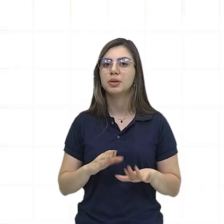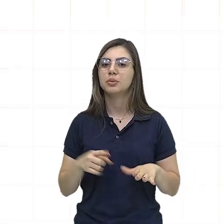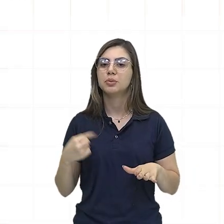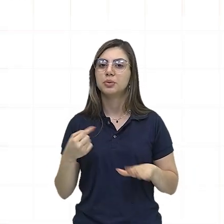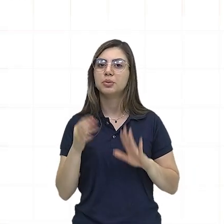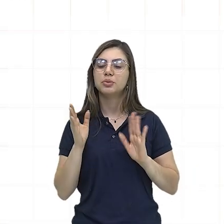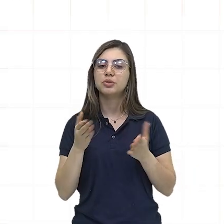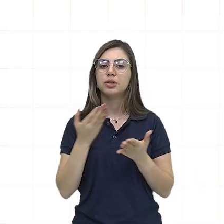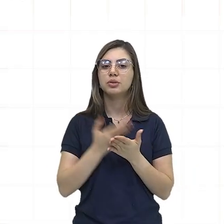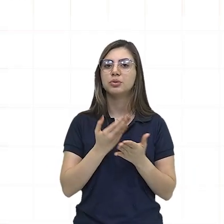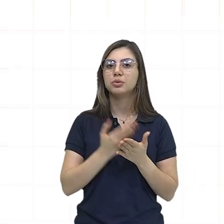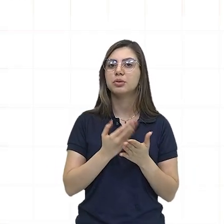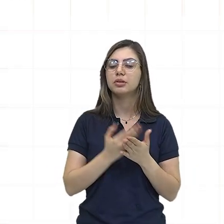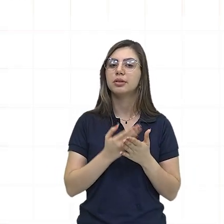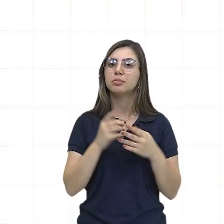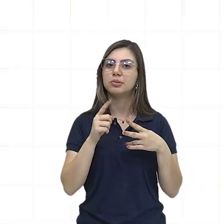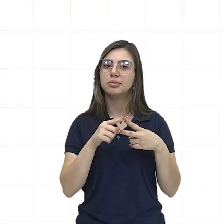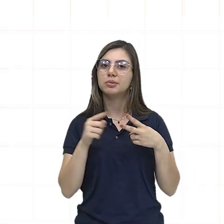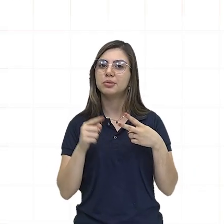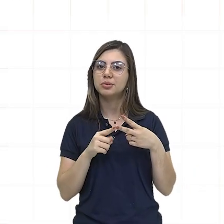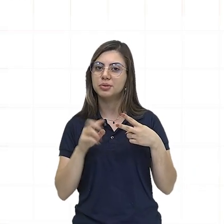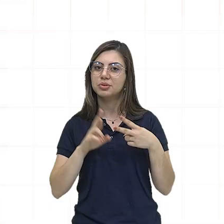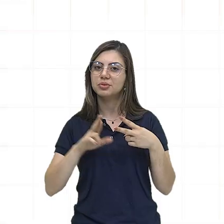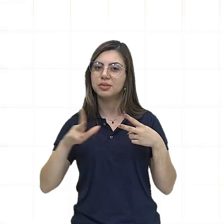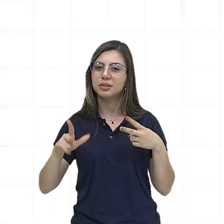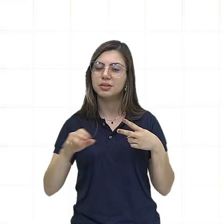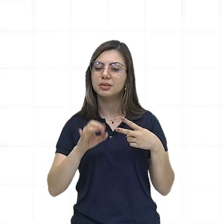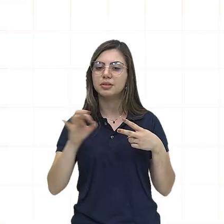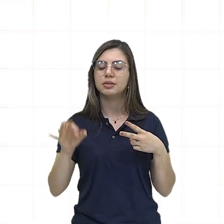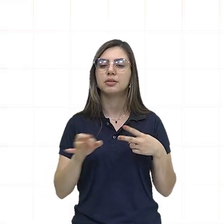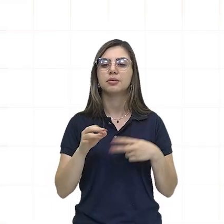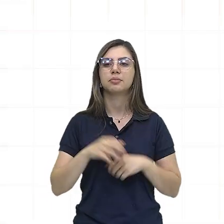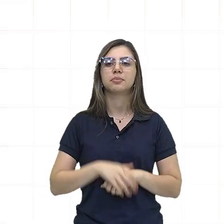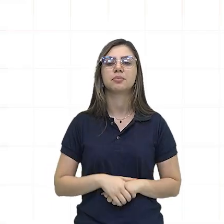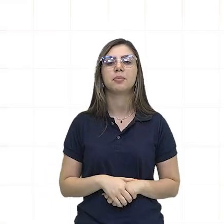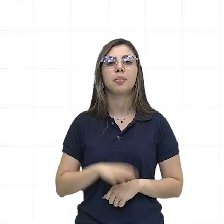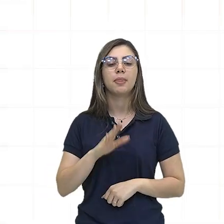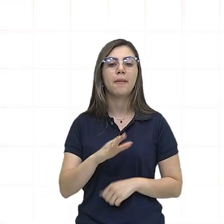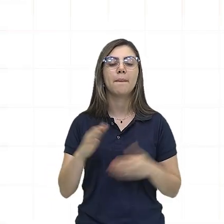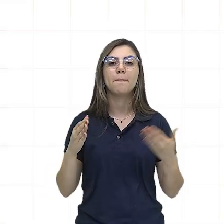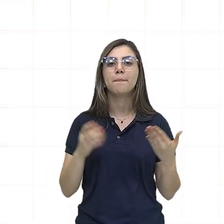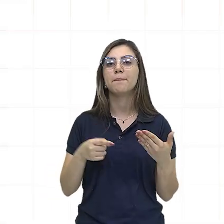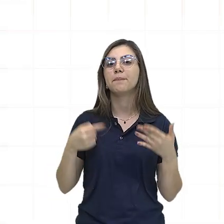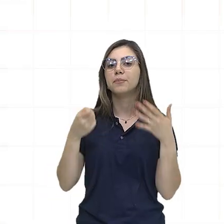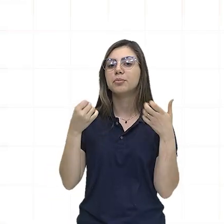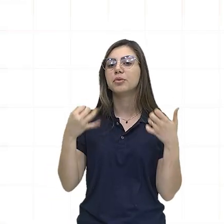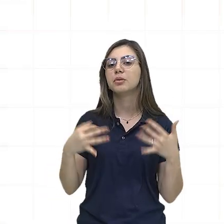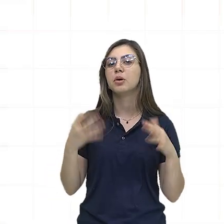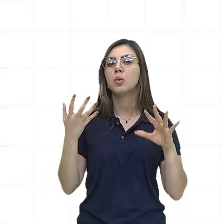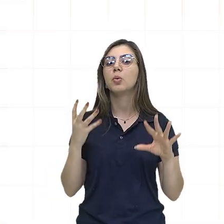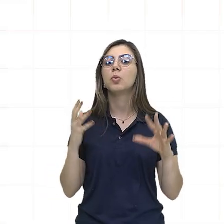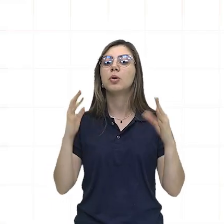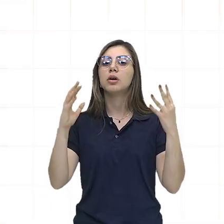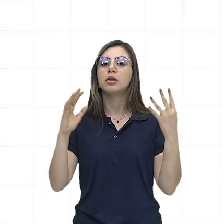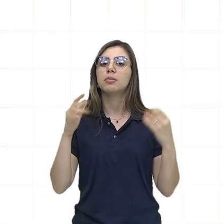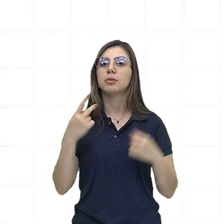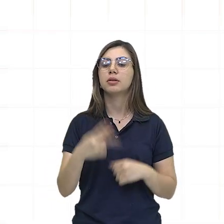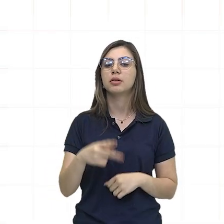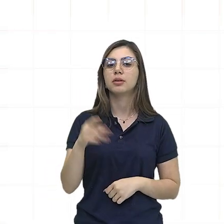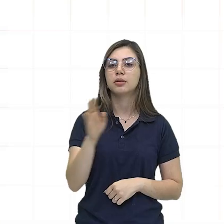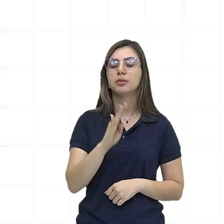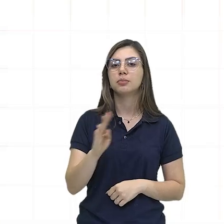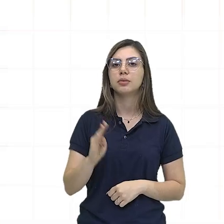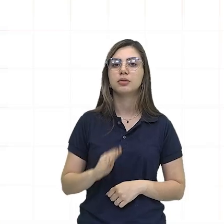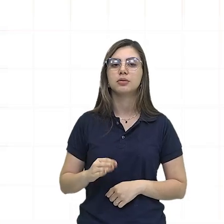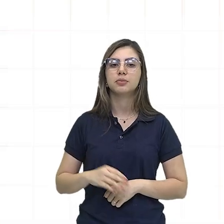a diferença entre tempo e clima. Agora que nós já vimos essa diferença, vamos falar dos climas do